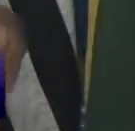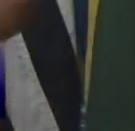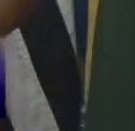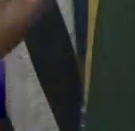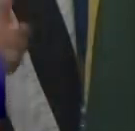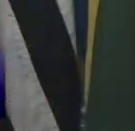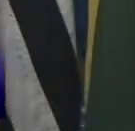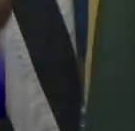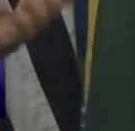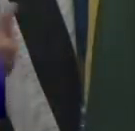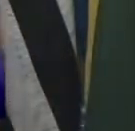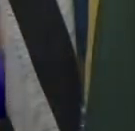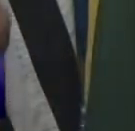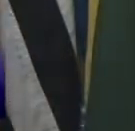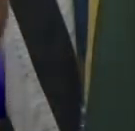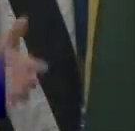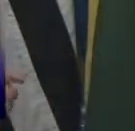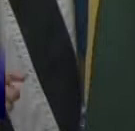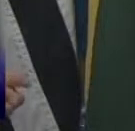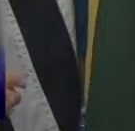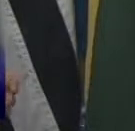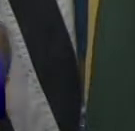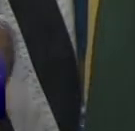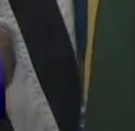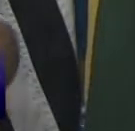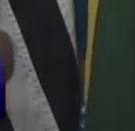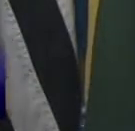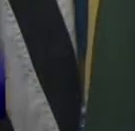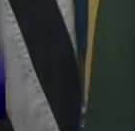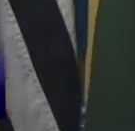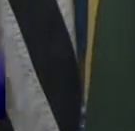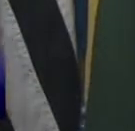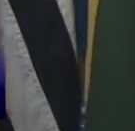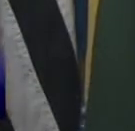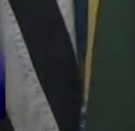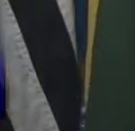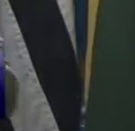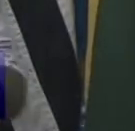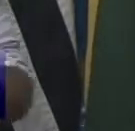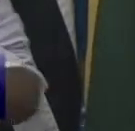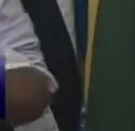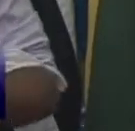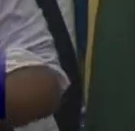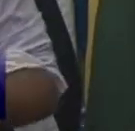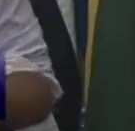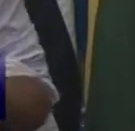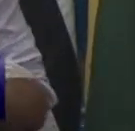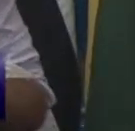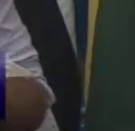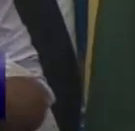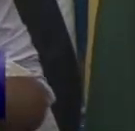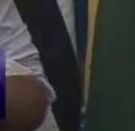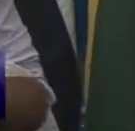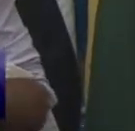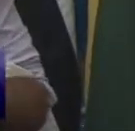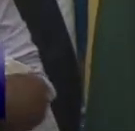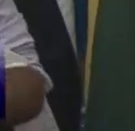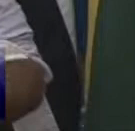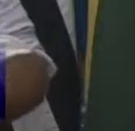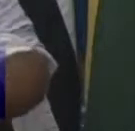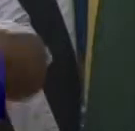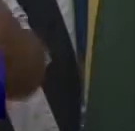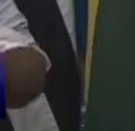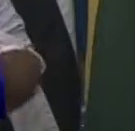internacional, necessariamente vai se interessar por esse esporte, vai querer saber um pouquinho mais. E isso tem acontecido, tem